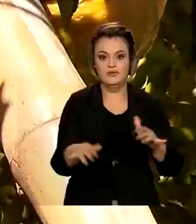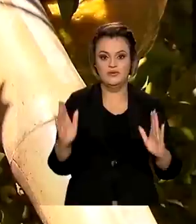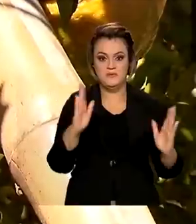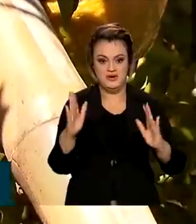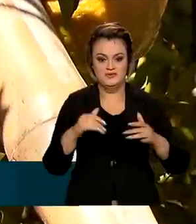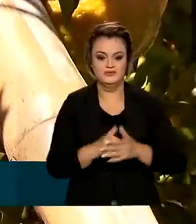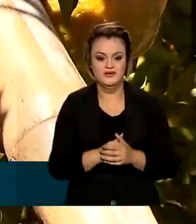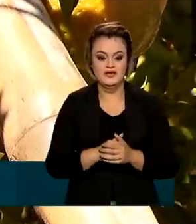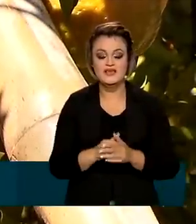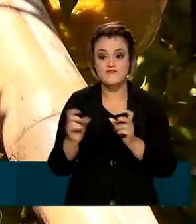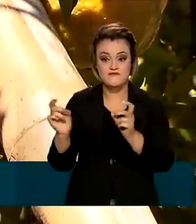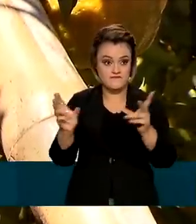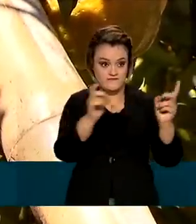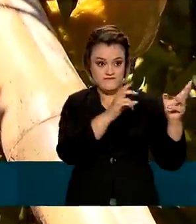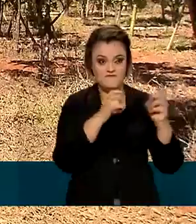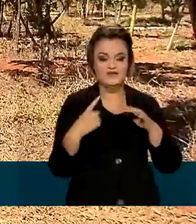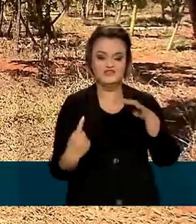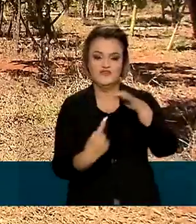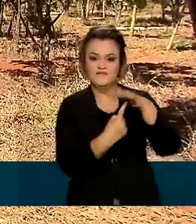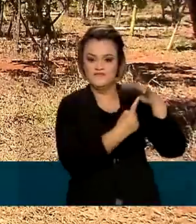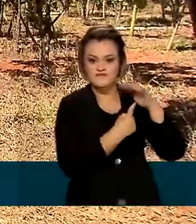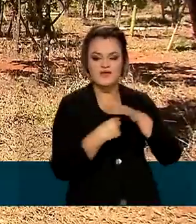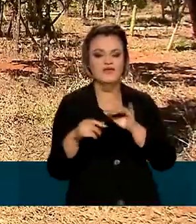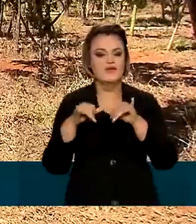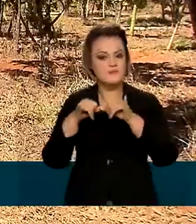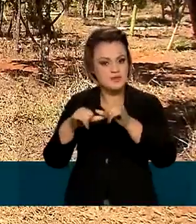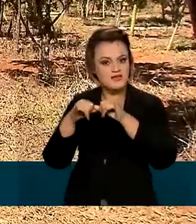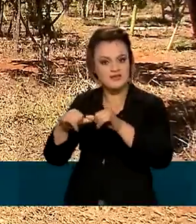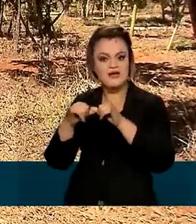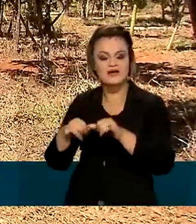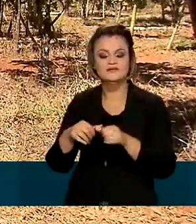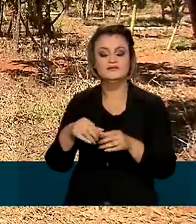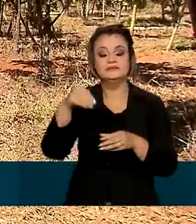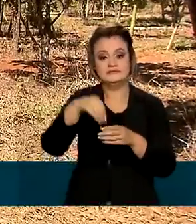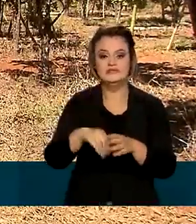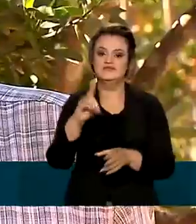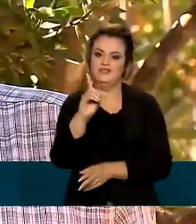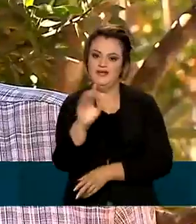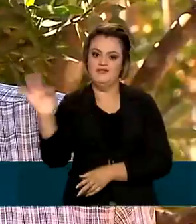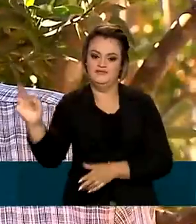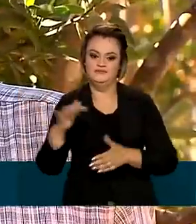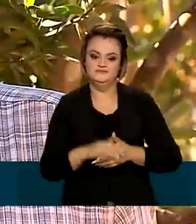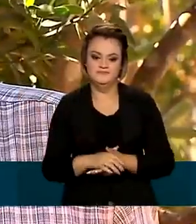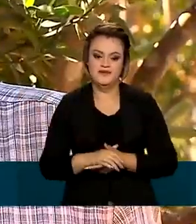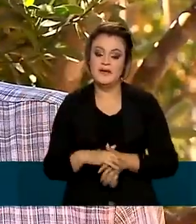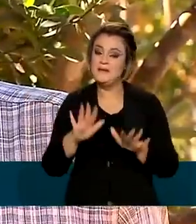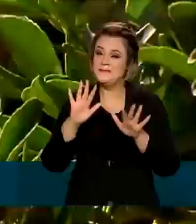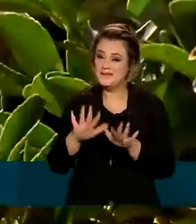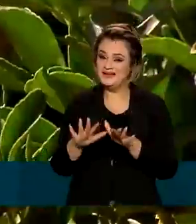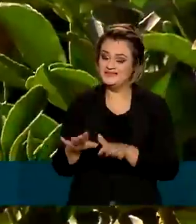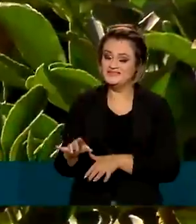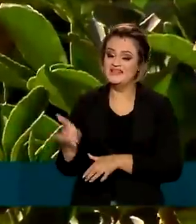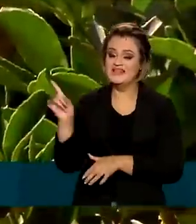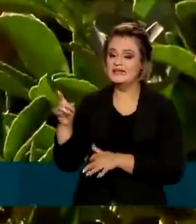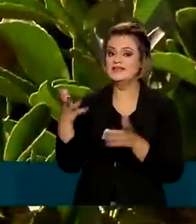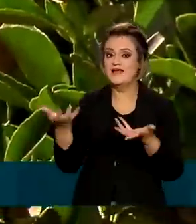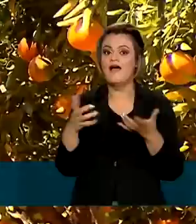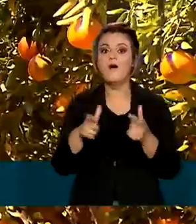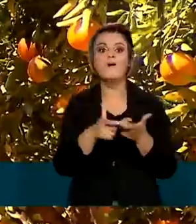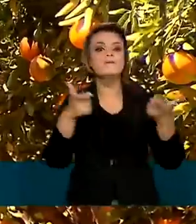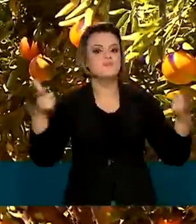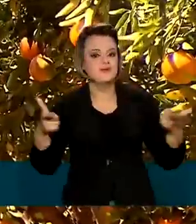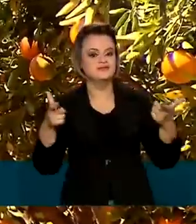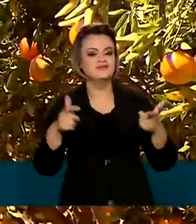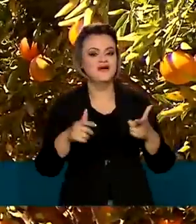safra e comercializa nas feiras e supermercados do Distrito Federal. Mas o seu José quer ampliar